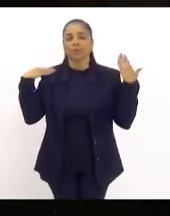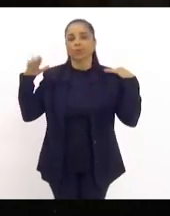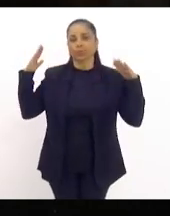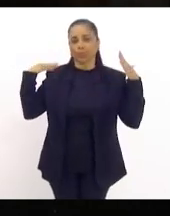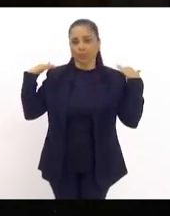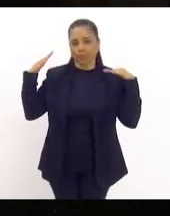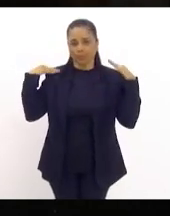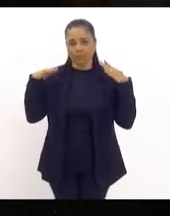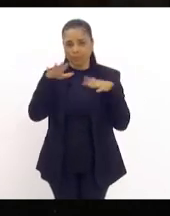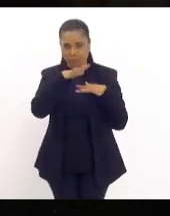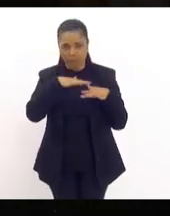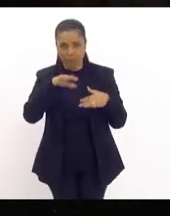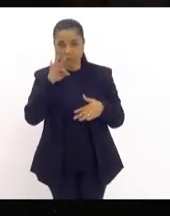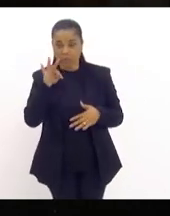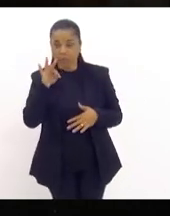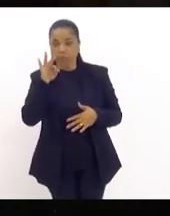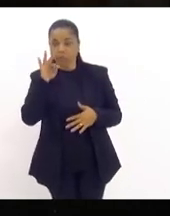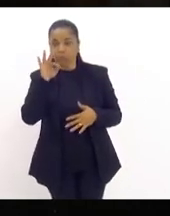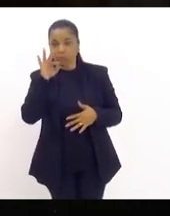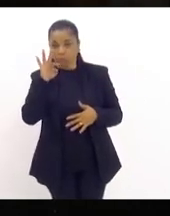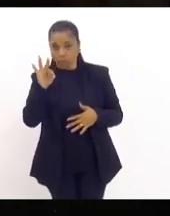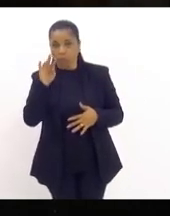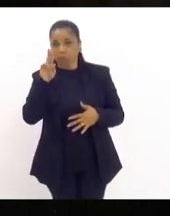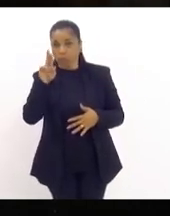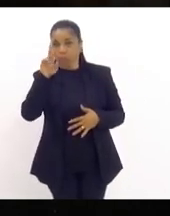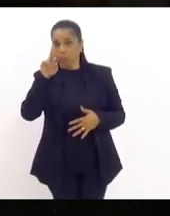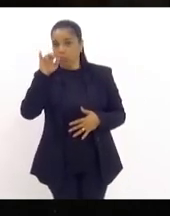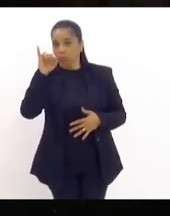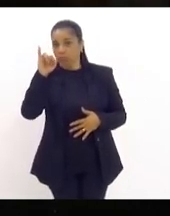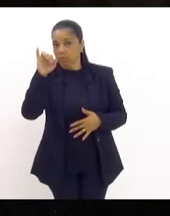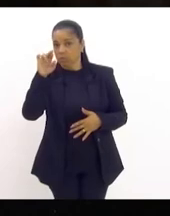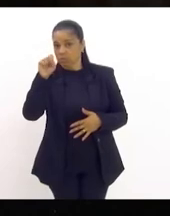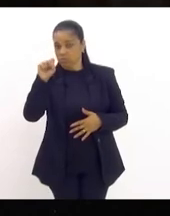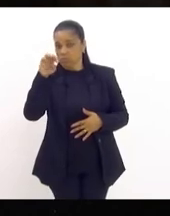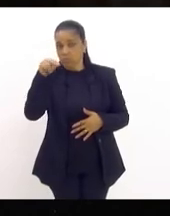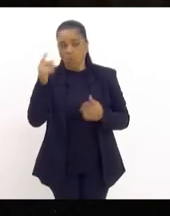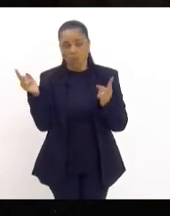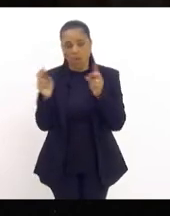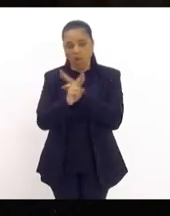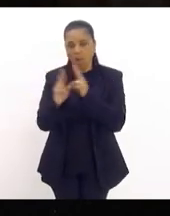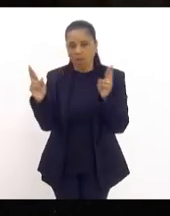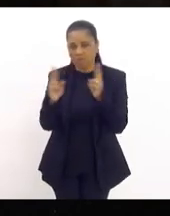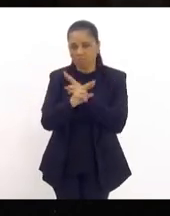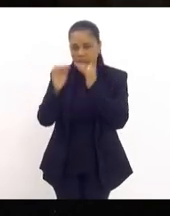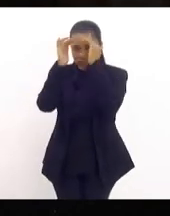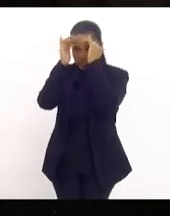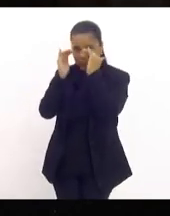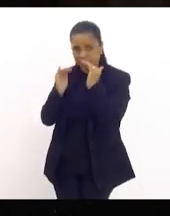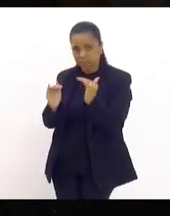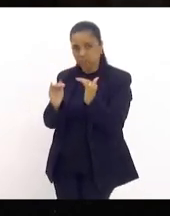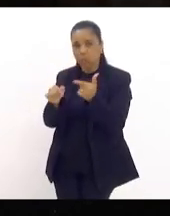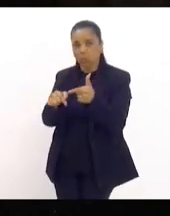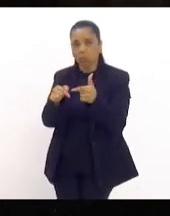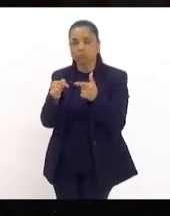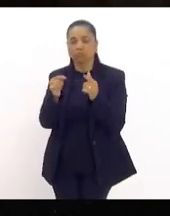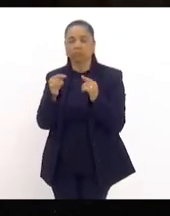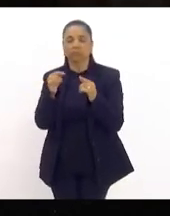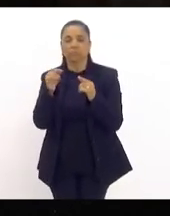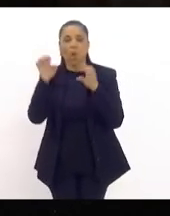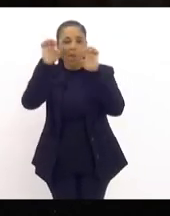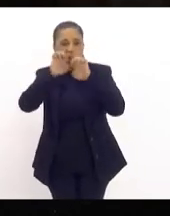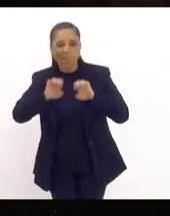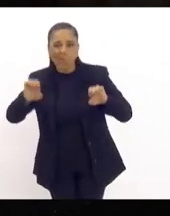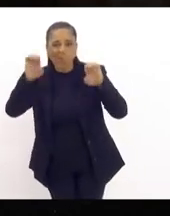aqui. O Brasil voltou a estabelecer relações sólidas e respeitosas com a União